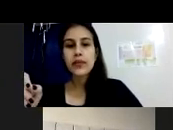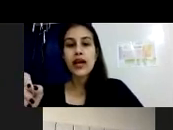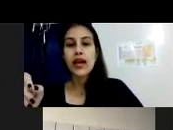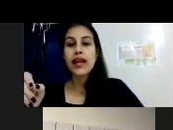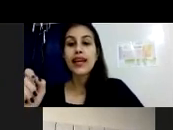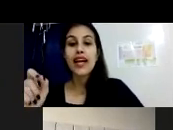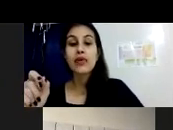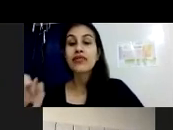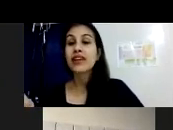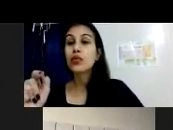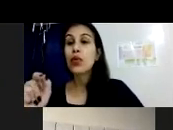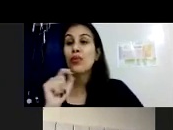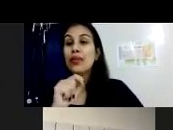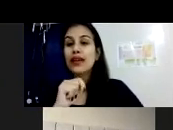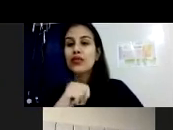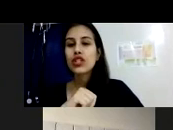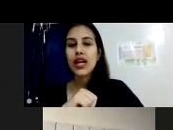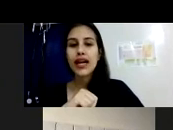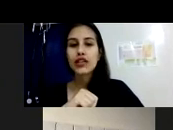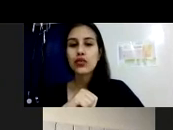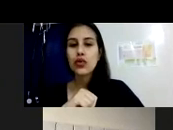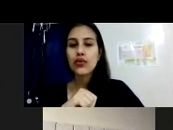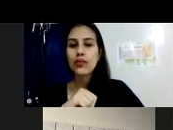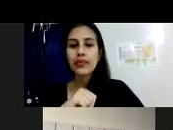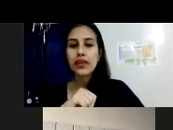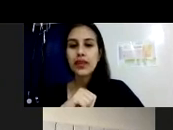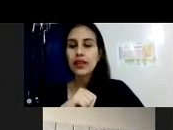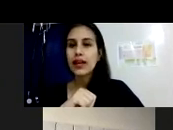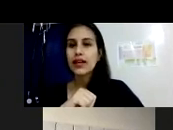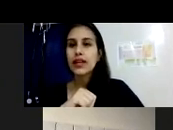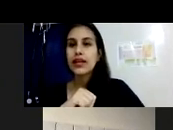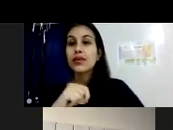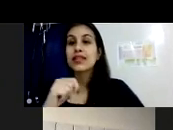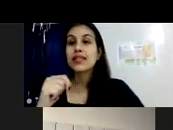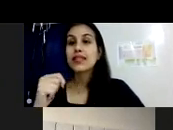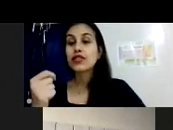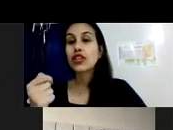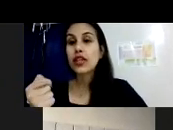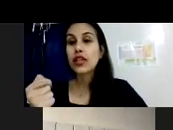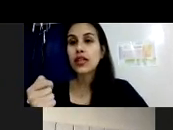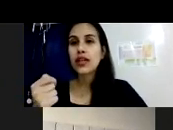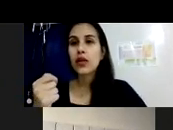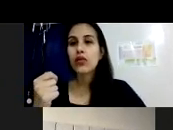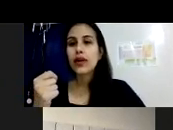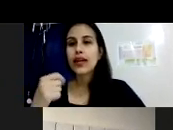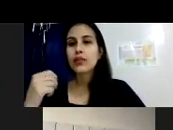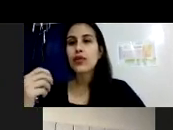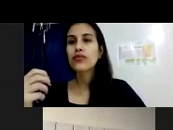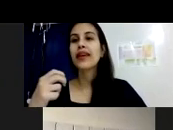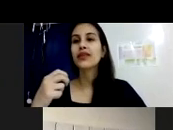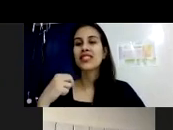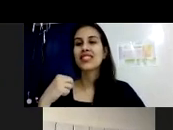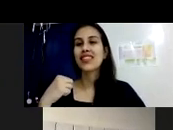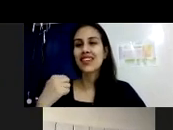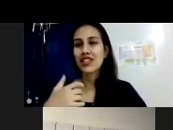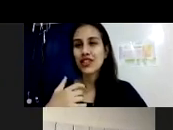velhice, ele acaba ficando com medo de cair de novo, tá? Então ele se sente inseguro, é aquele